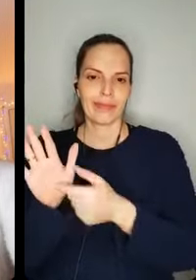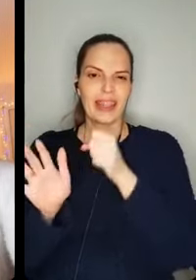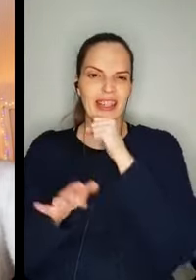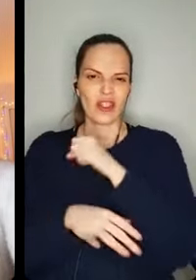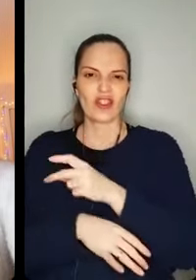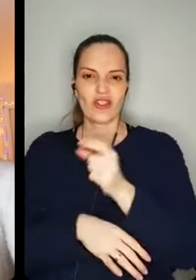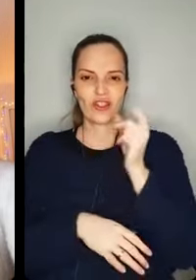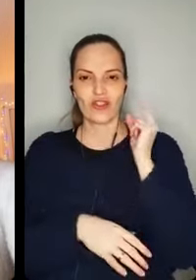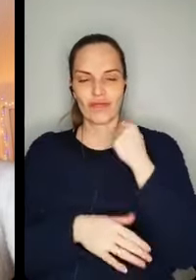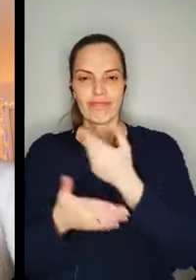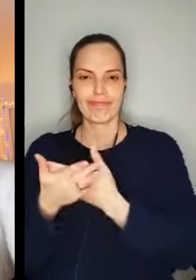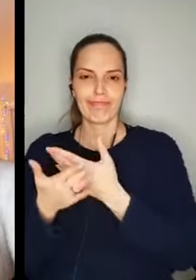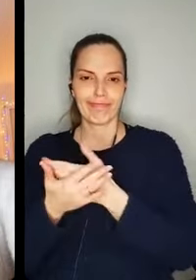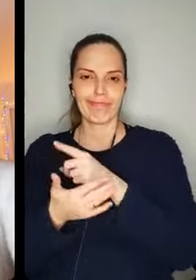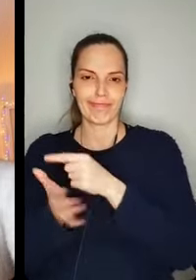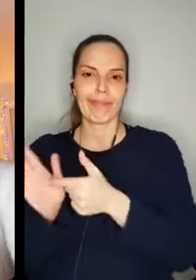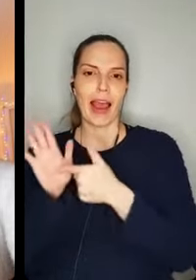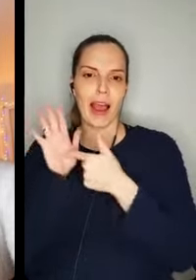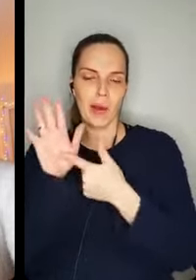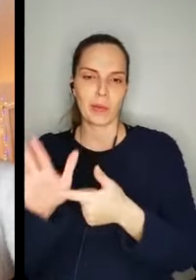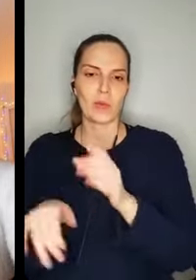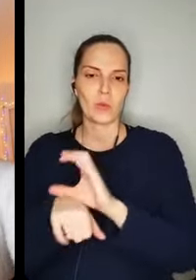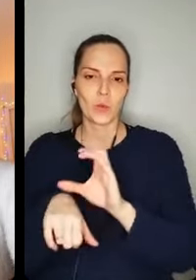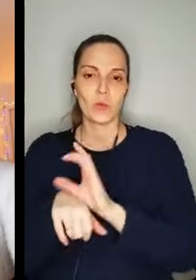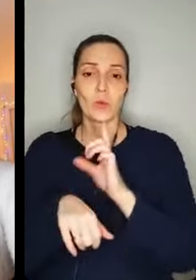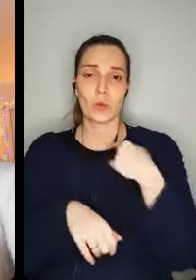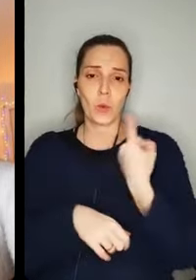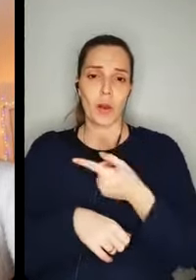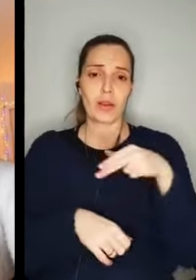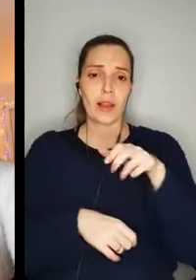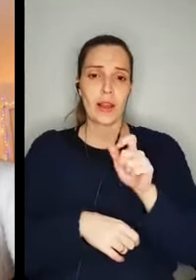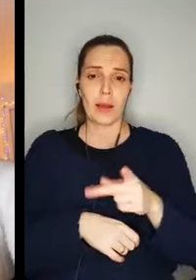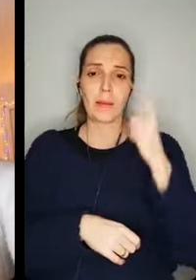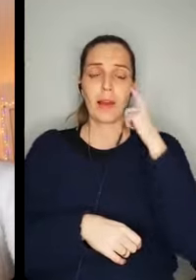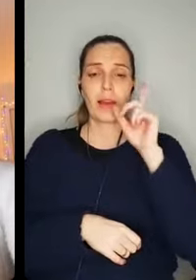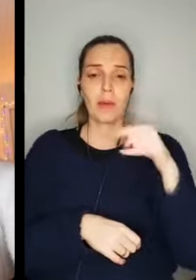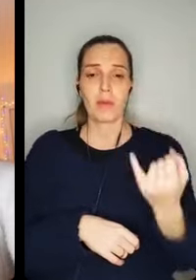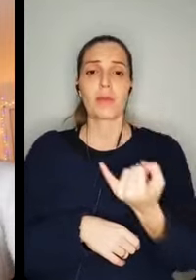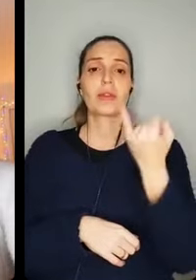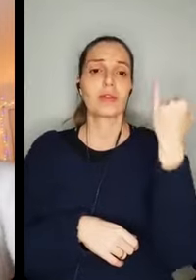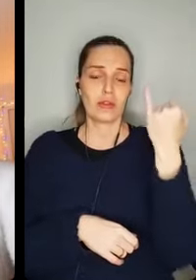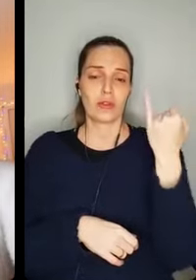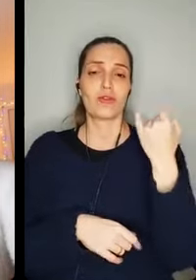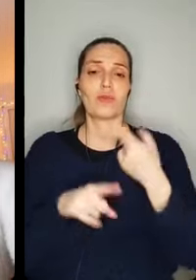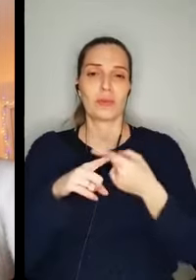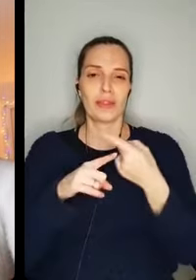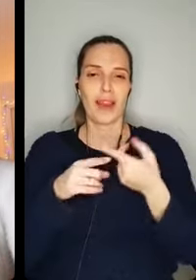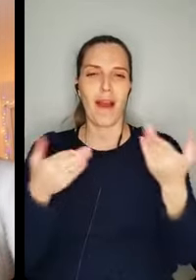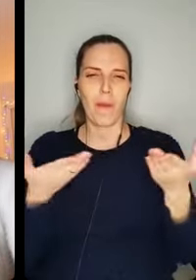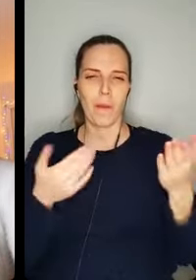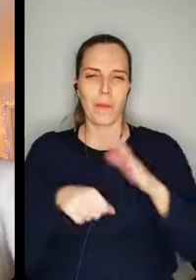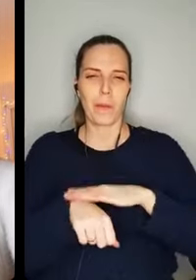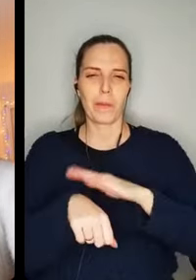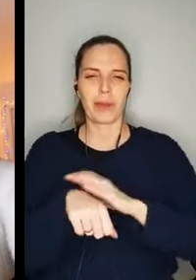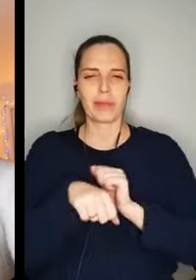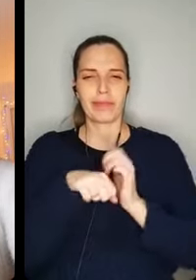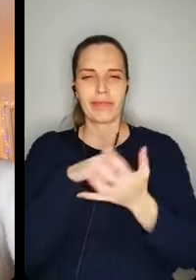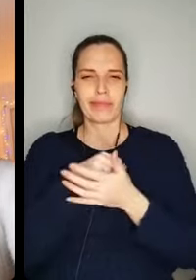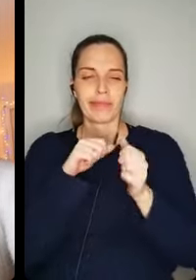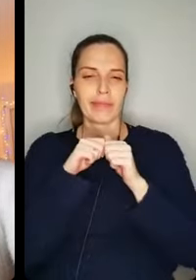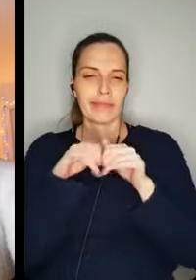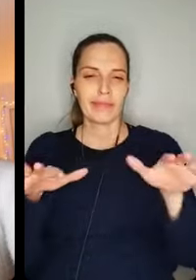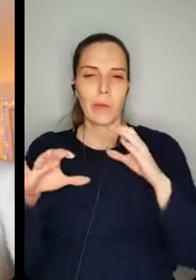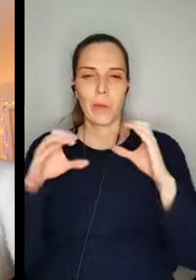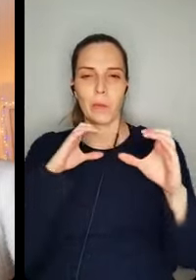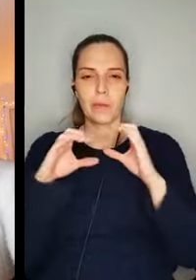que isso é bem importante, principalmente agora no período de pandemia, já que essa comunicação entre bicho e veterano não está rolando muito, muito bem, né? Está um pouquinho